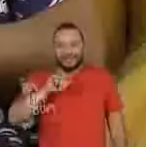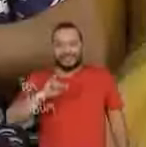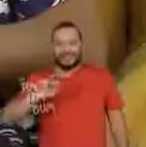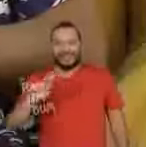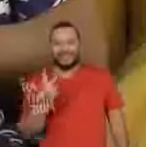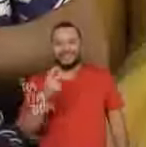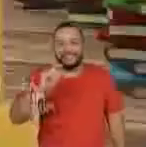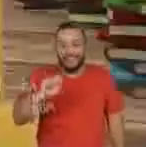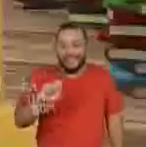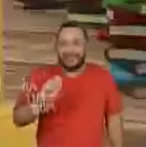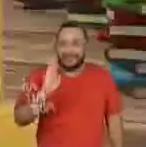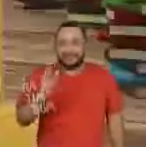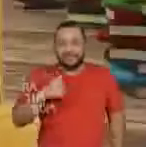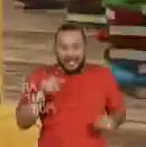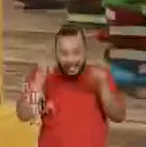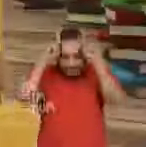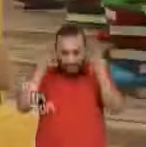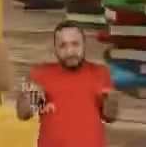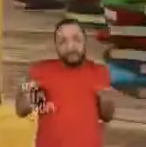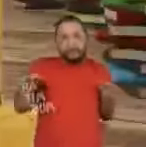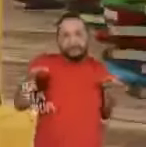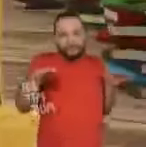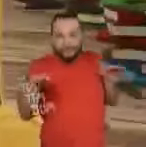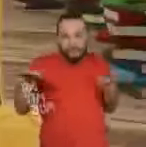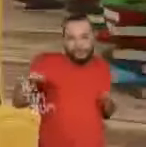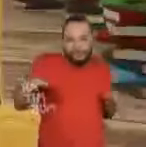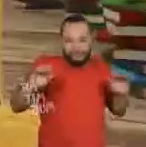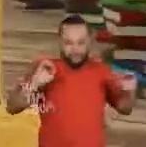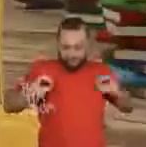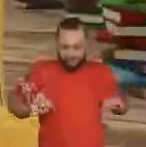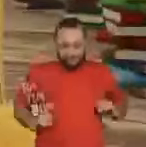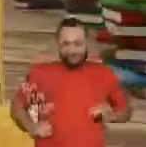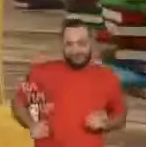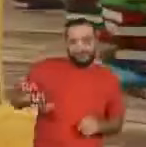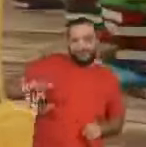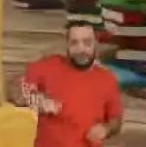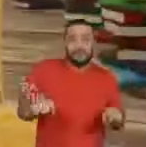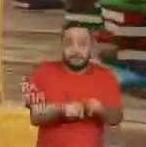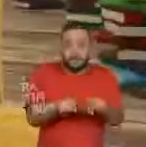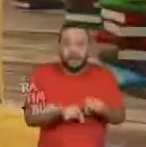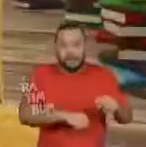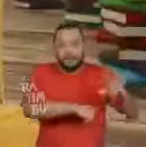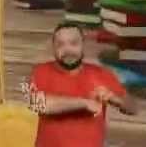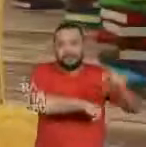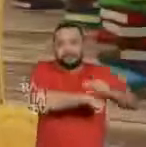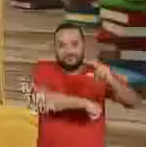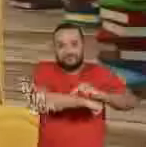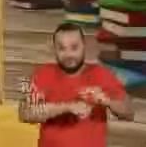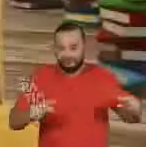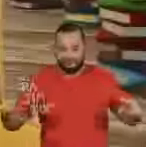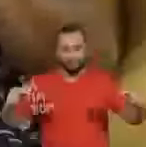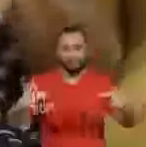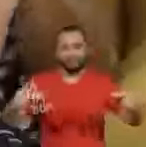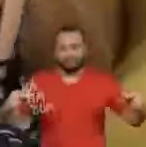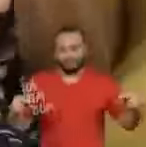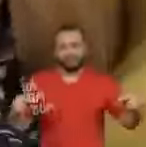das margarinas, e também até para o inquieto grilo, que parou de pular para ouvir a história do vovô Tatu-Bolinha.